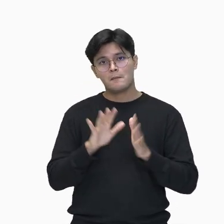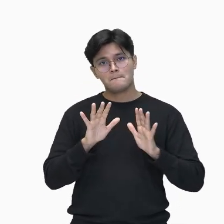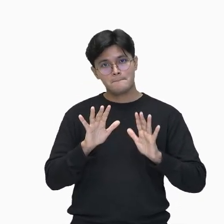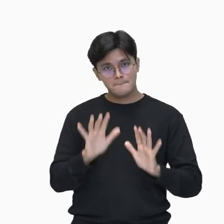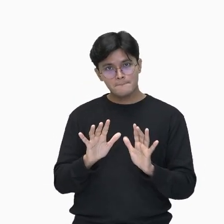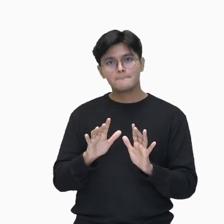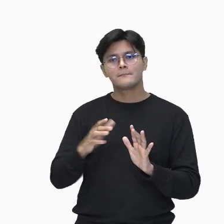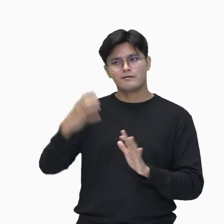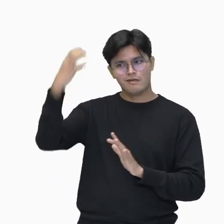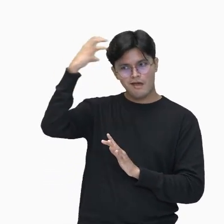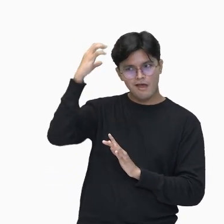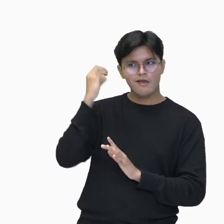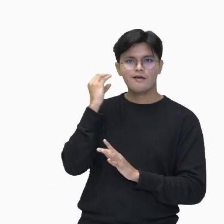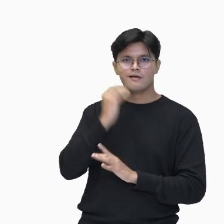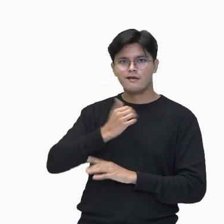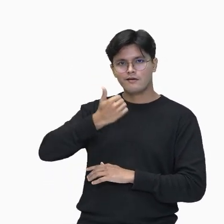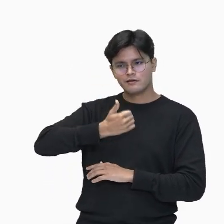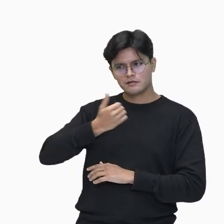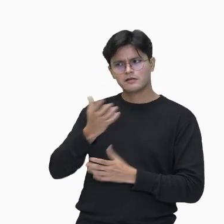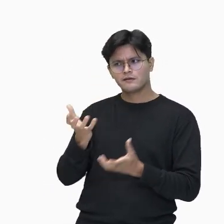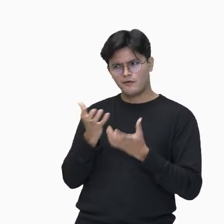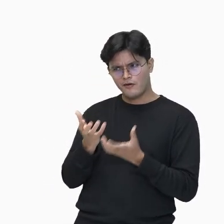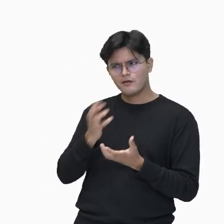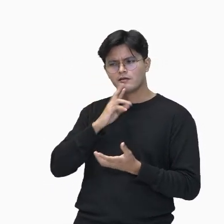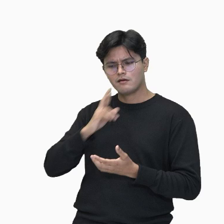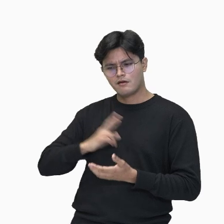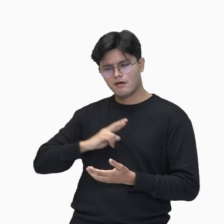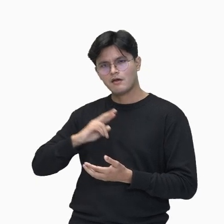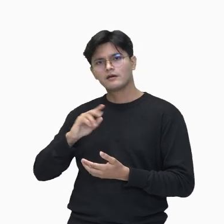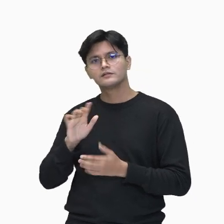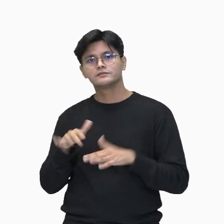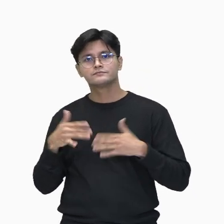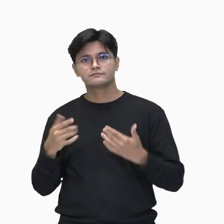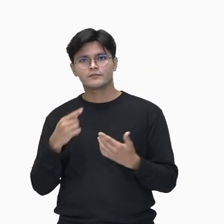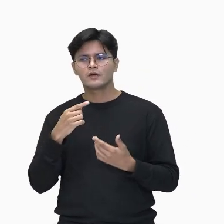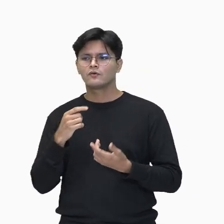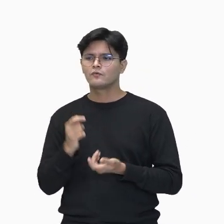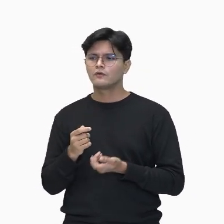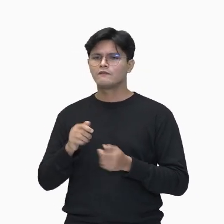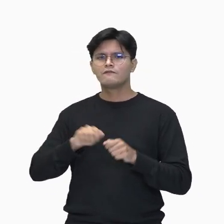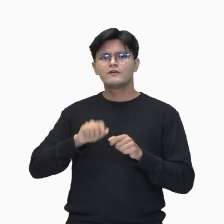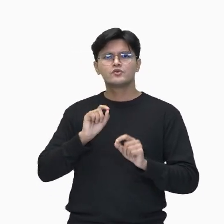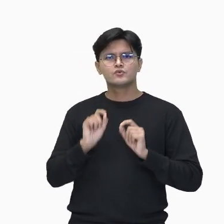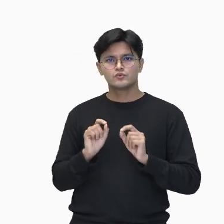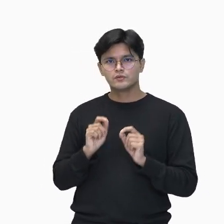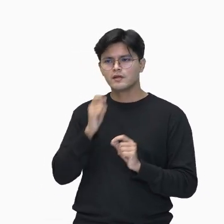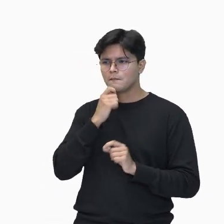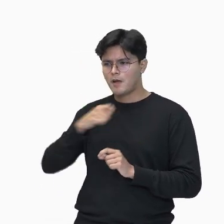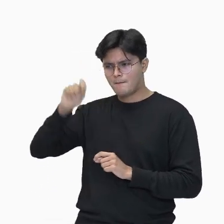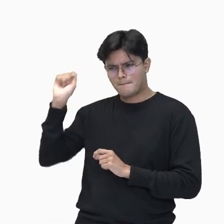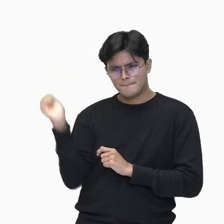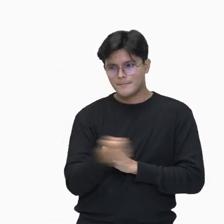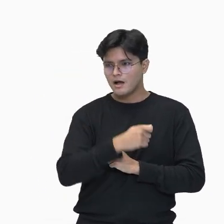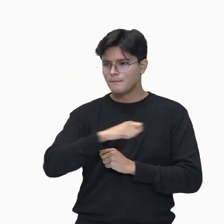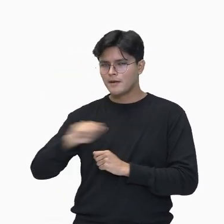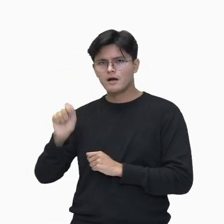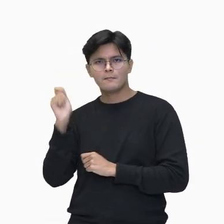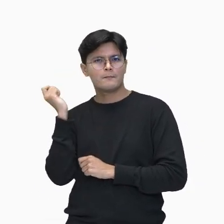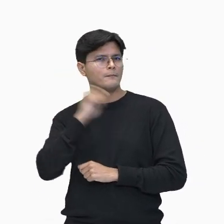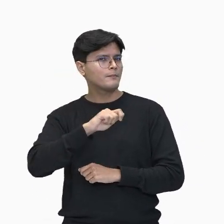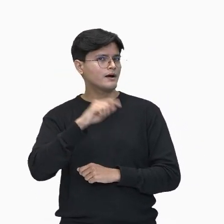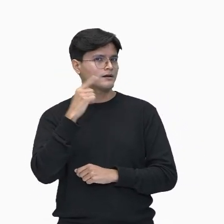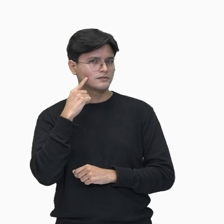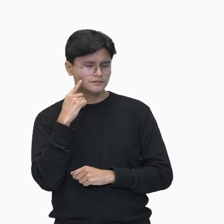e dizem que ele ressentido deu um açoite no rosto a Pero Coelho